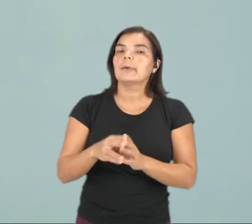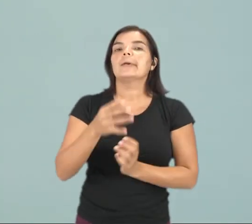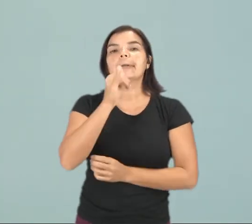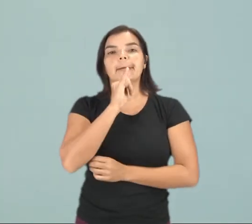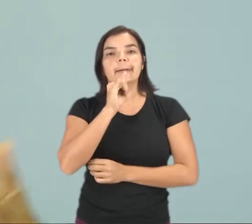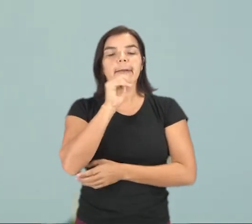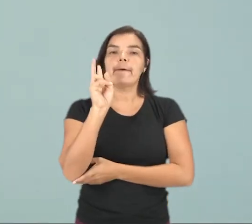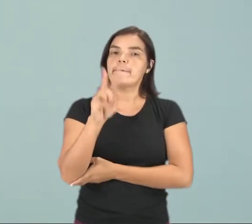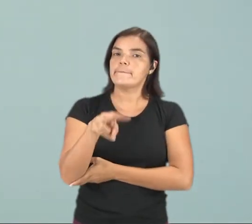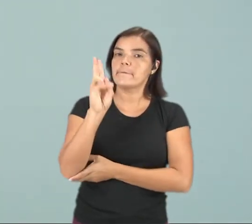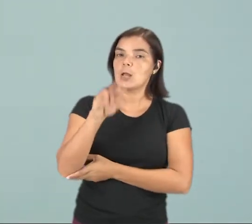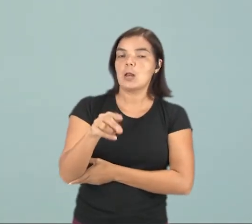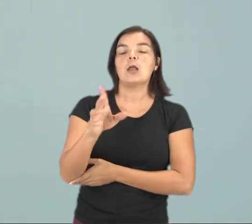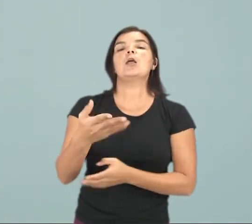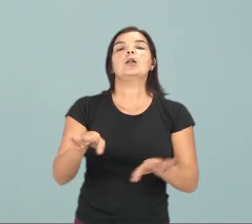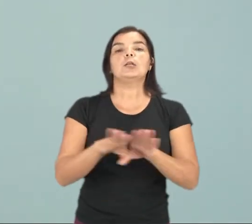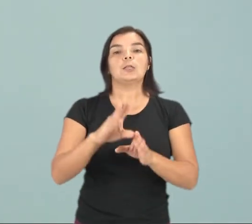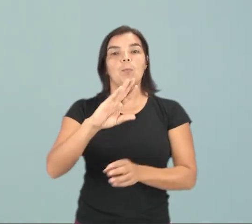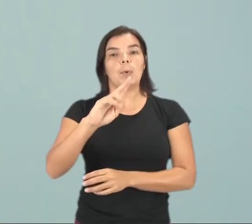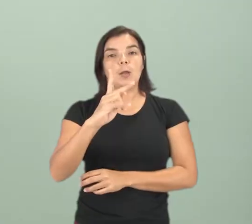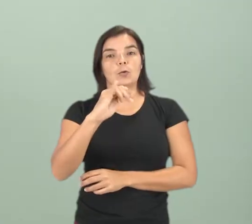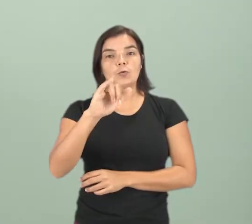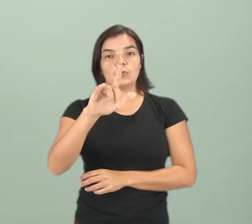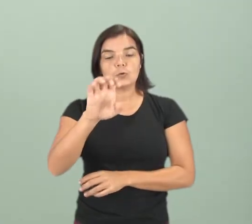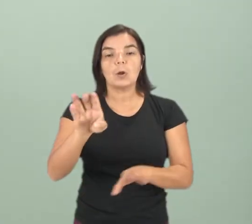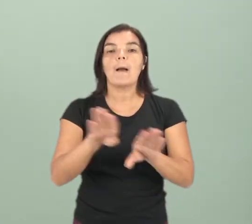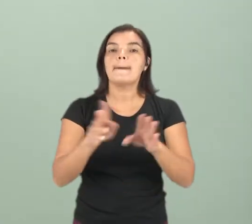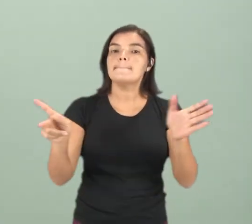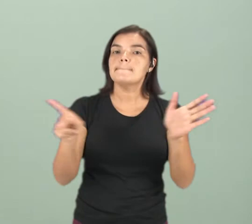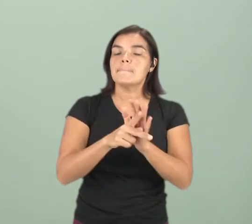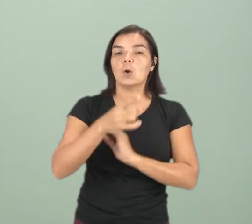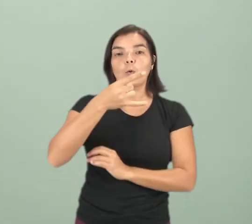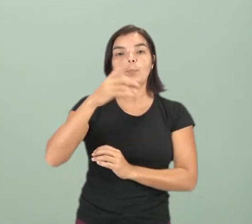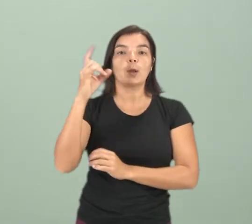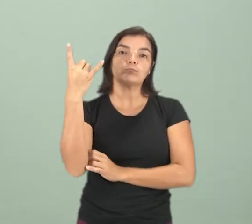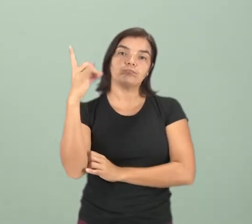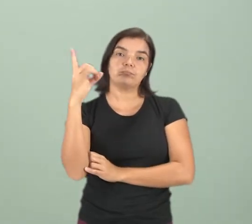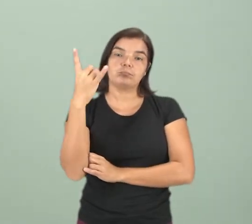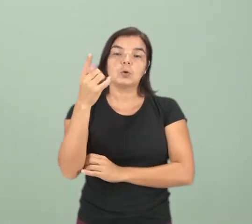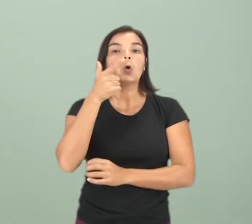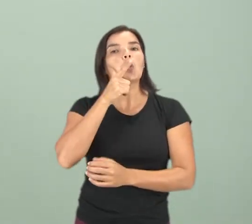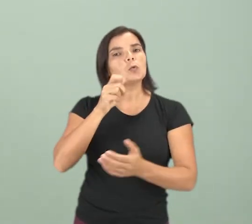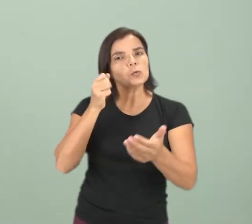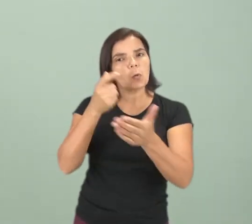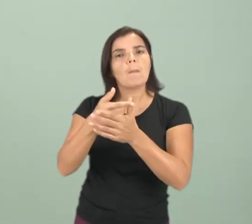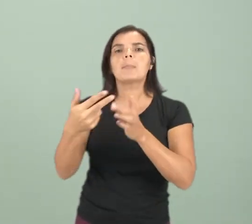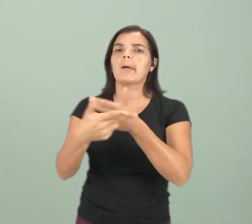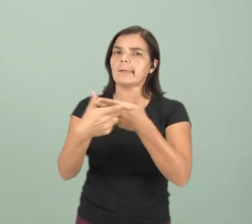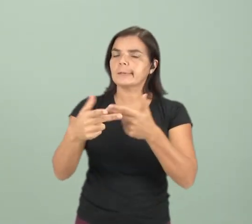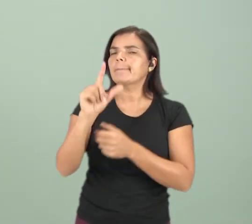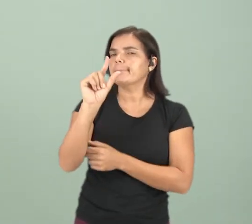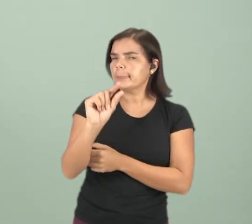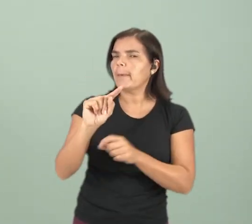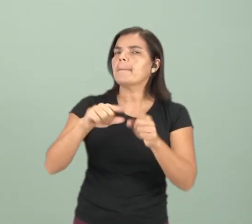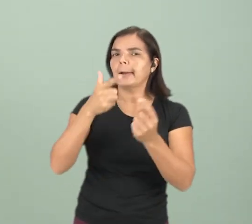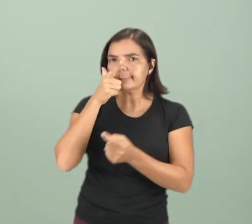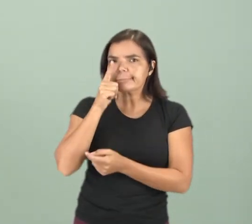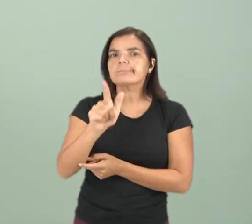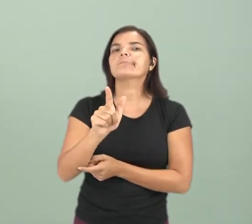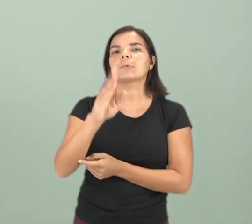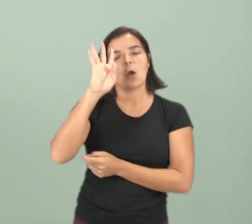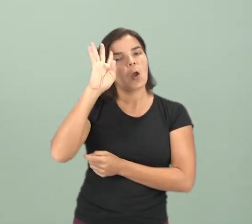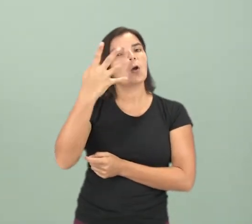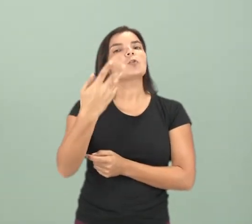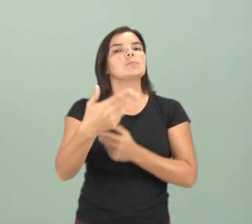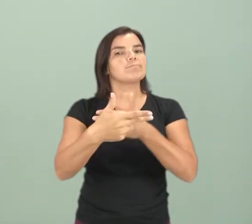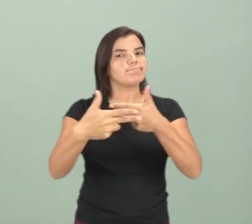da Venezuela, do Chile, até mesmo a própria Bolívia conseguiu comprar alguns equipamentos, ainda que poucos, mas resolveu comprar